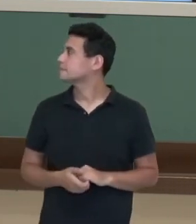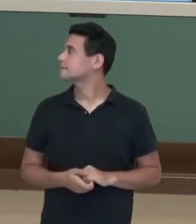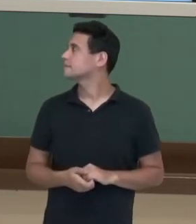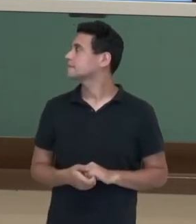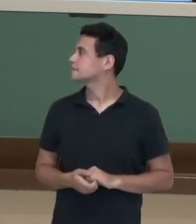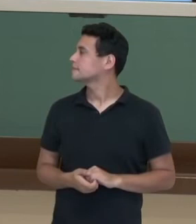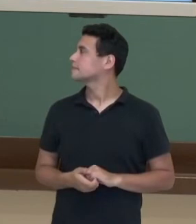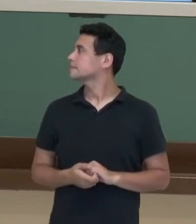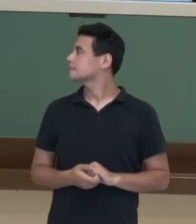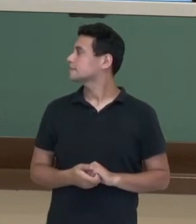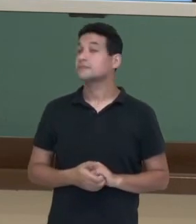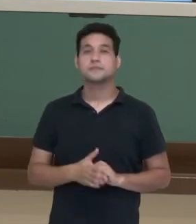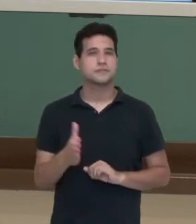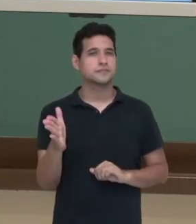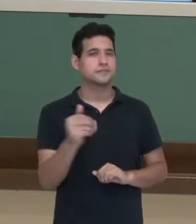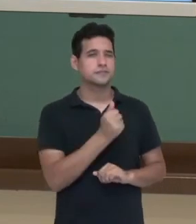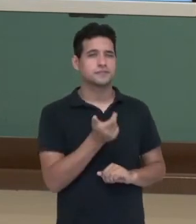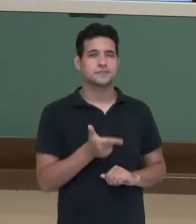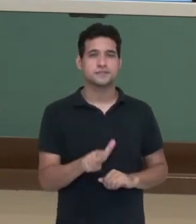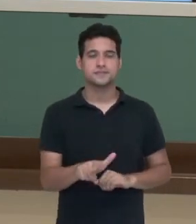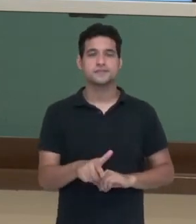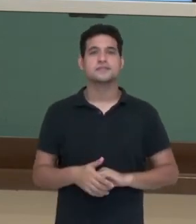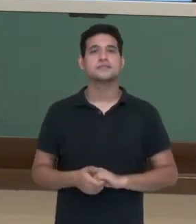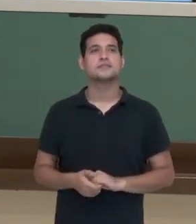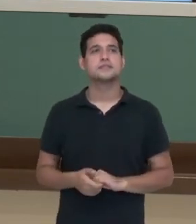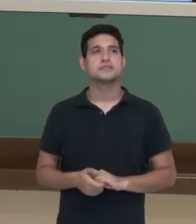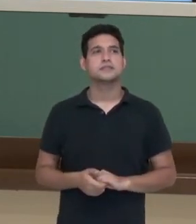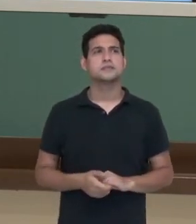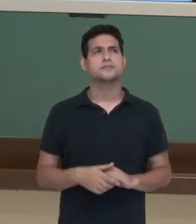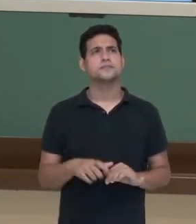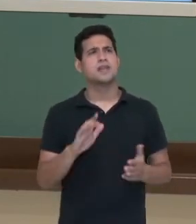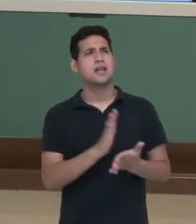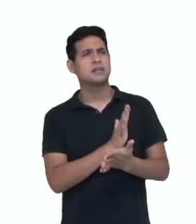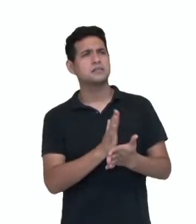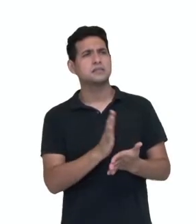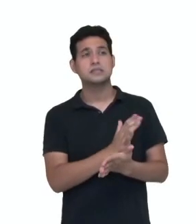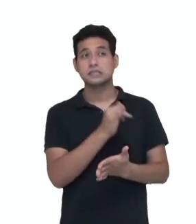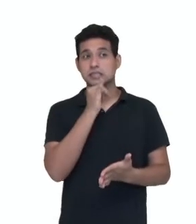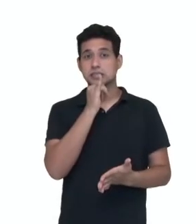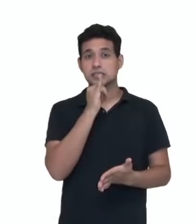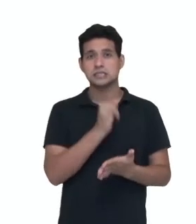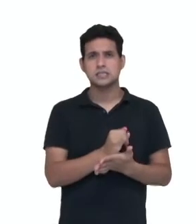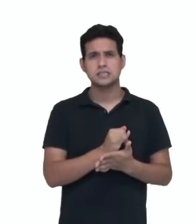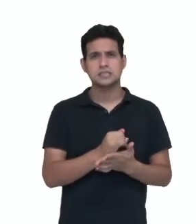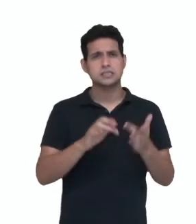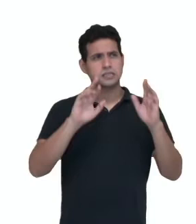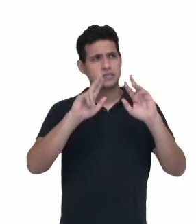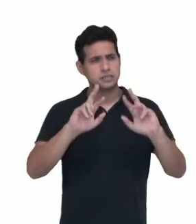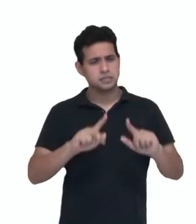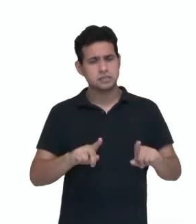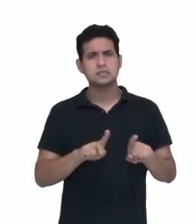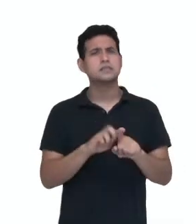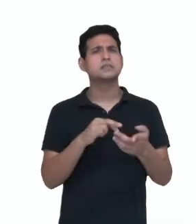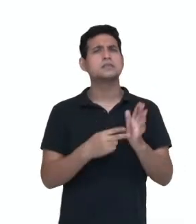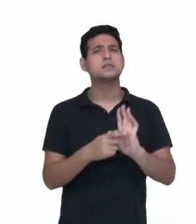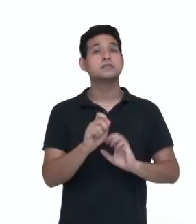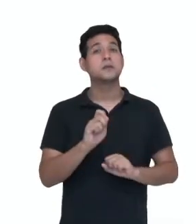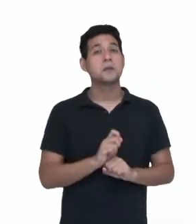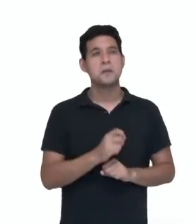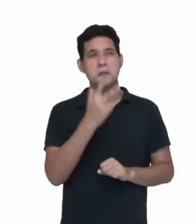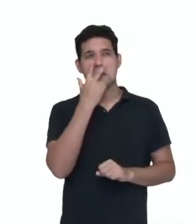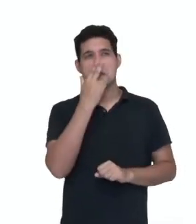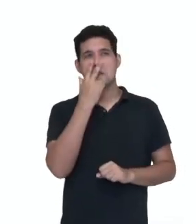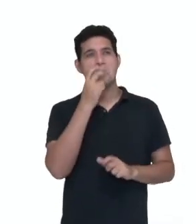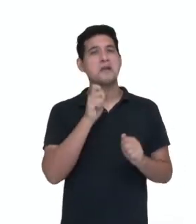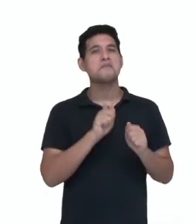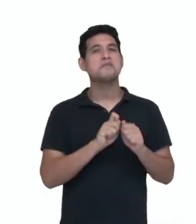certo? Vamos a seguir. A veces, cuando son muchas tus trenzas, parecen danzar